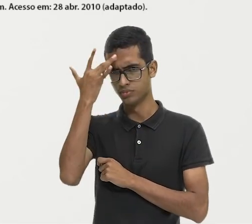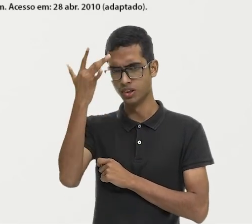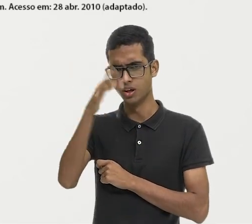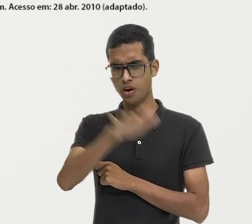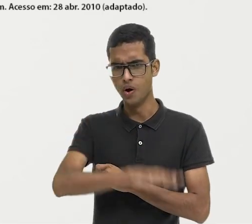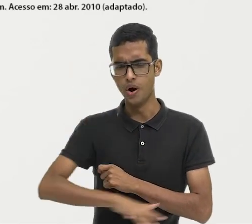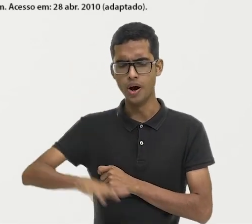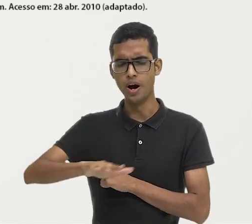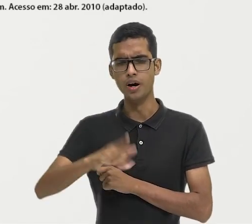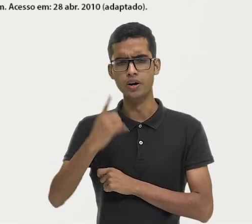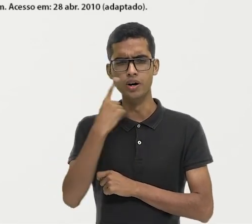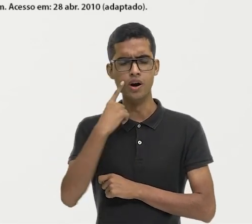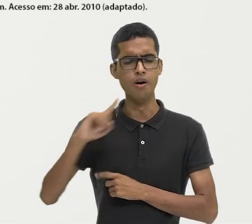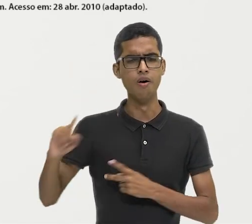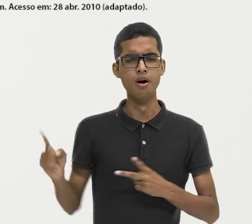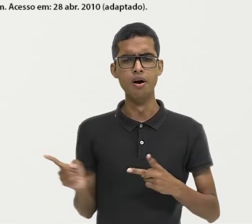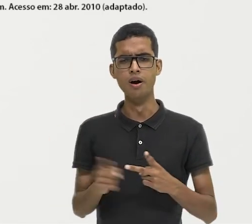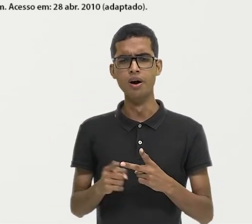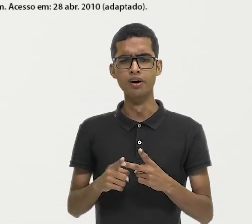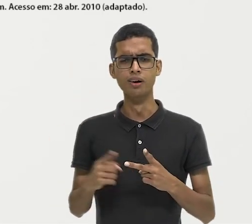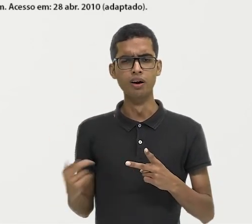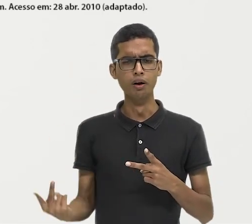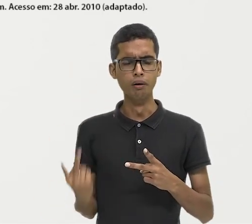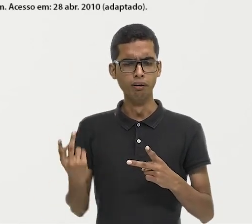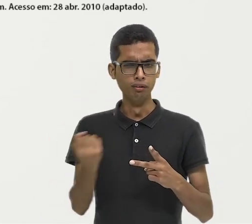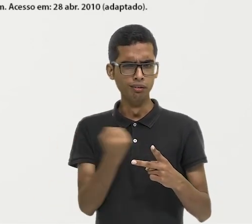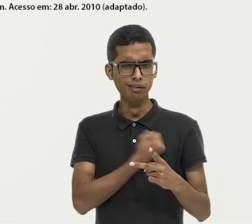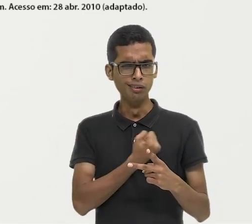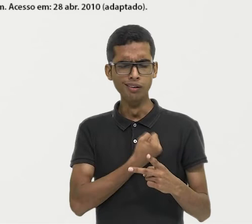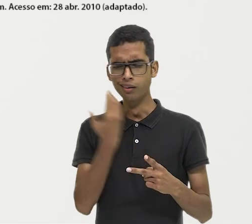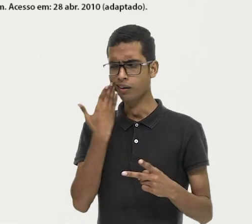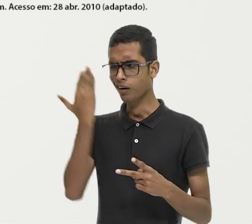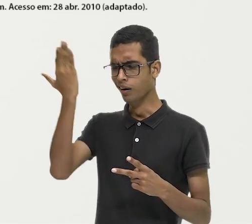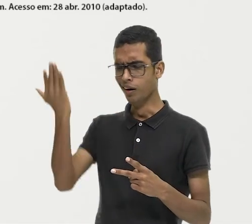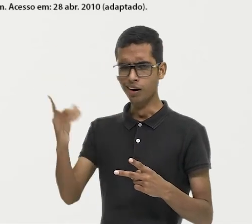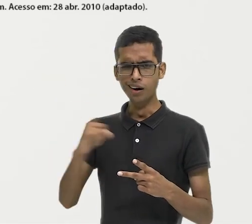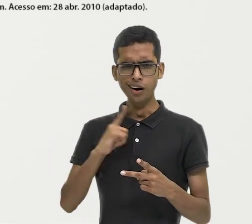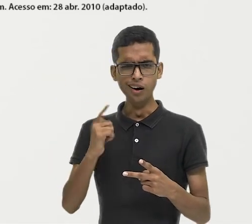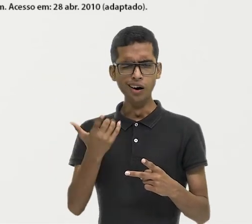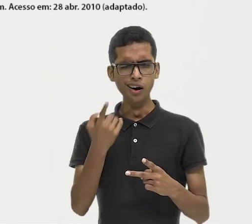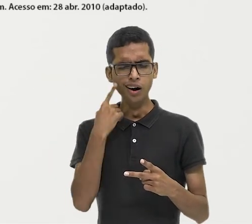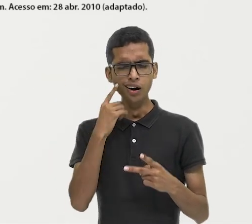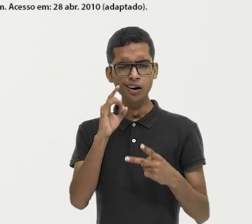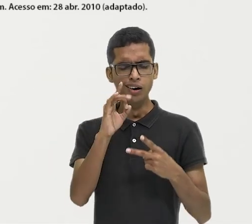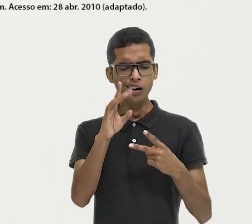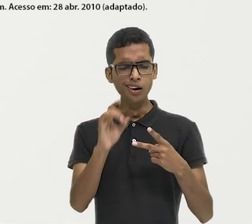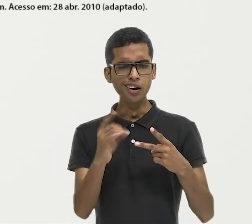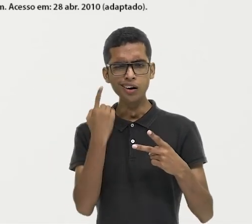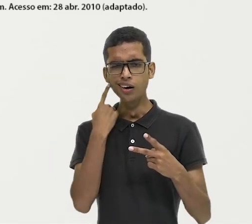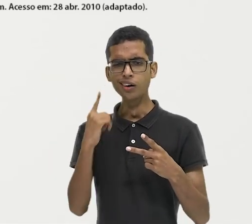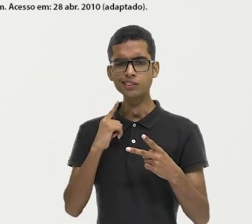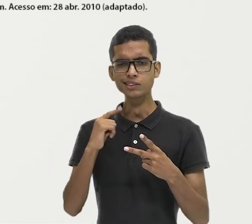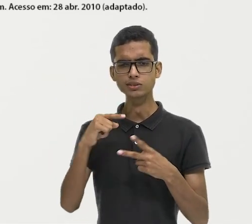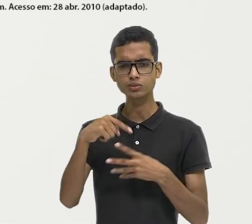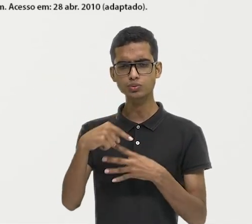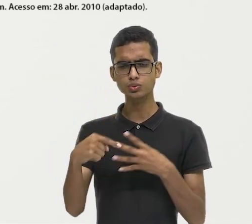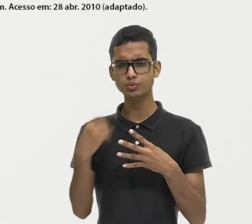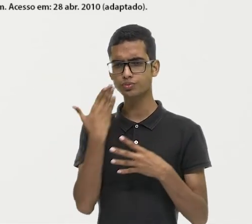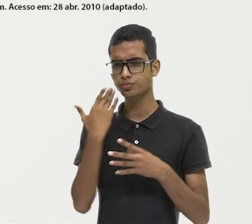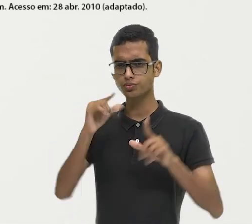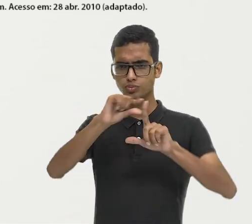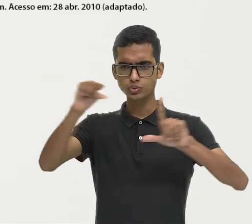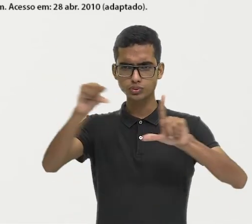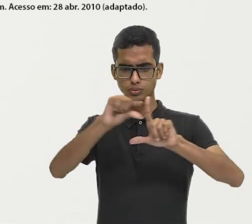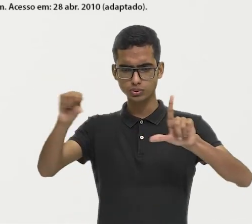pessoas, tranquilo? Segundo, que esses valores numéricos que nós temos em cada